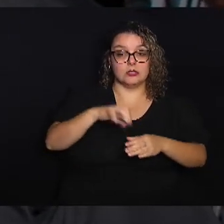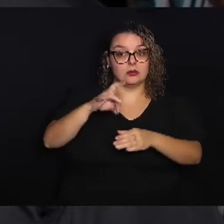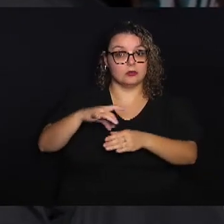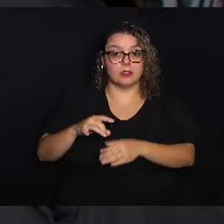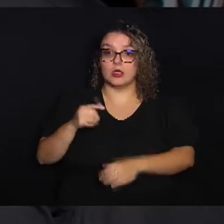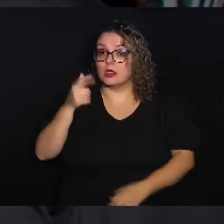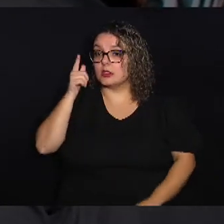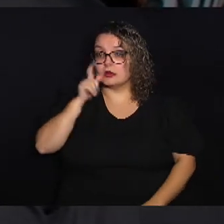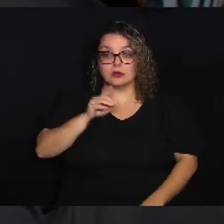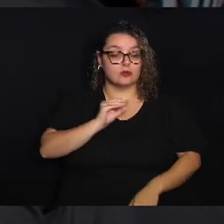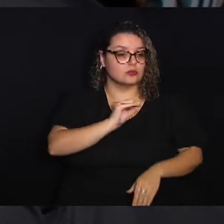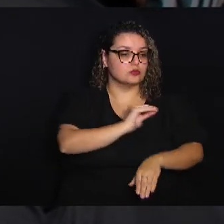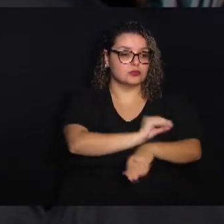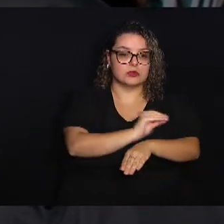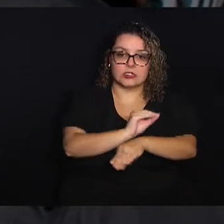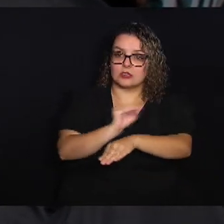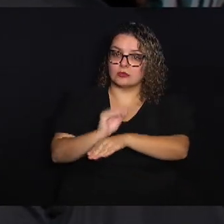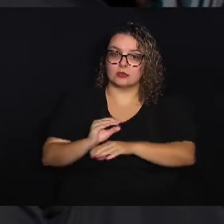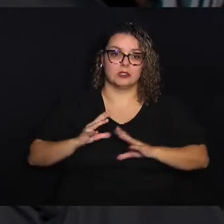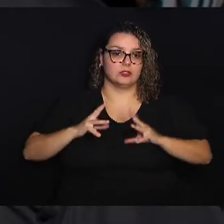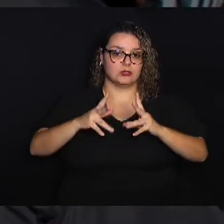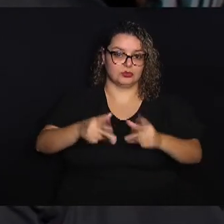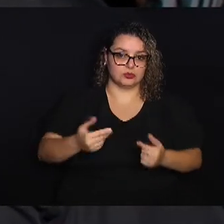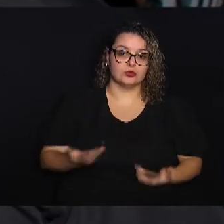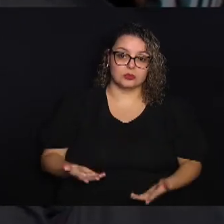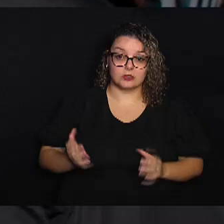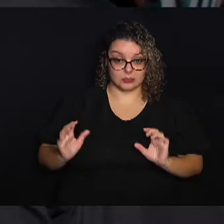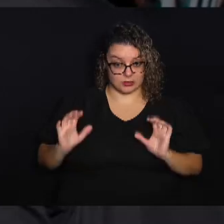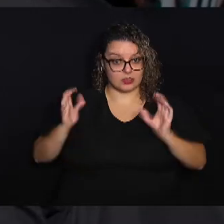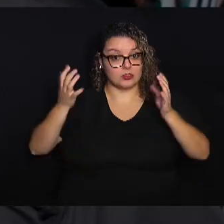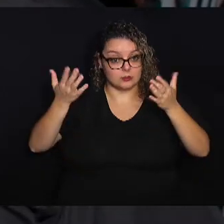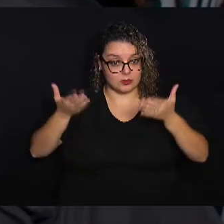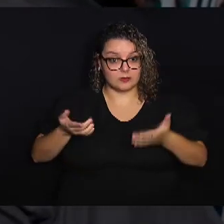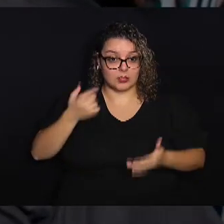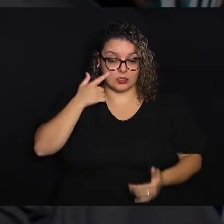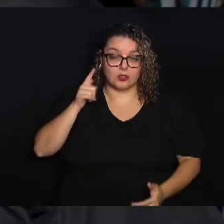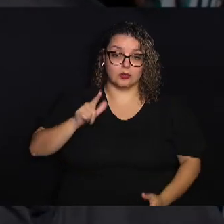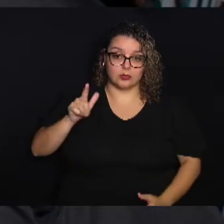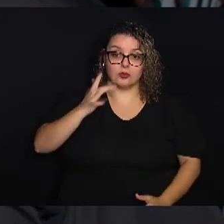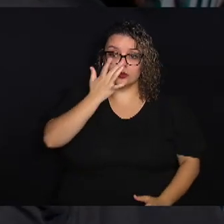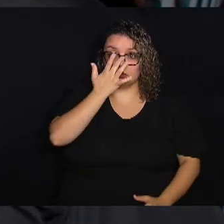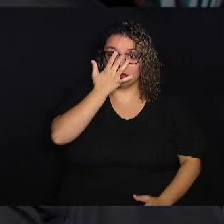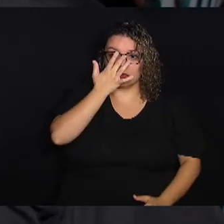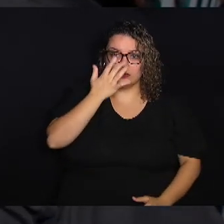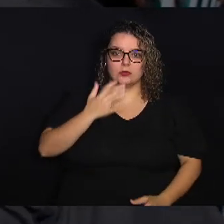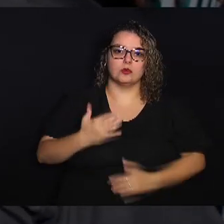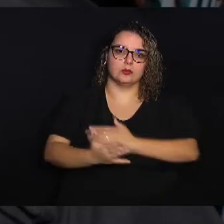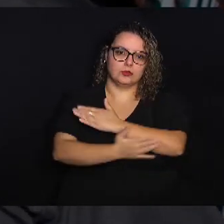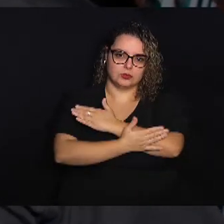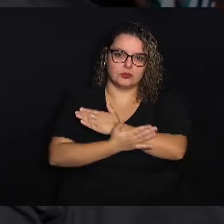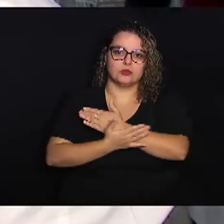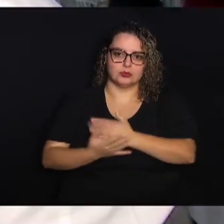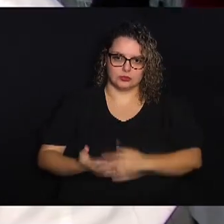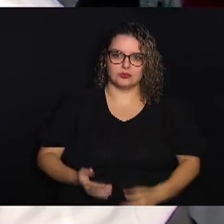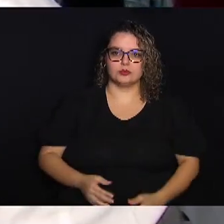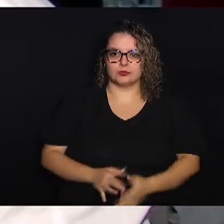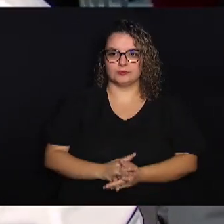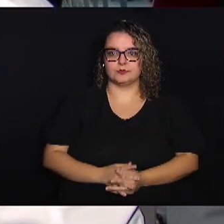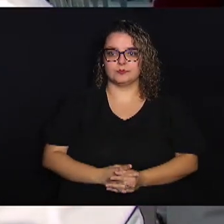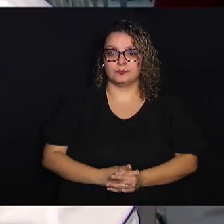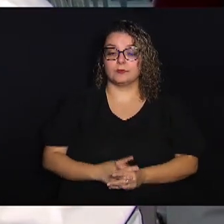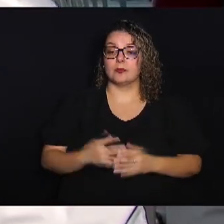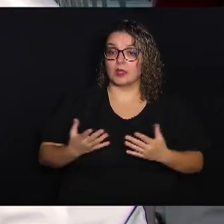não supre a nossa necessidade. Então, uma festa, evidentemente, que nos auxilia muito, muito. Então,